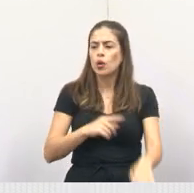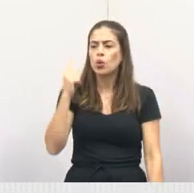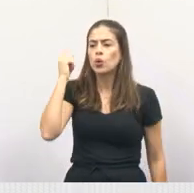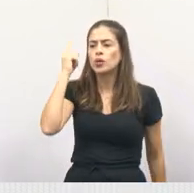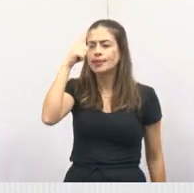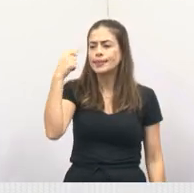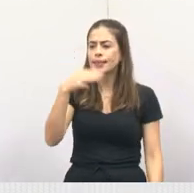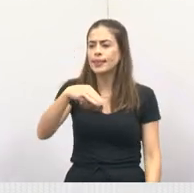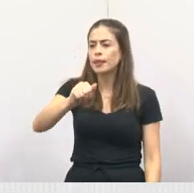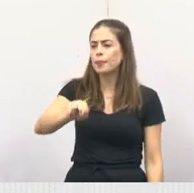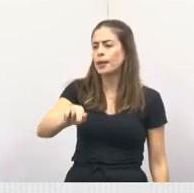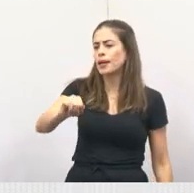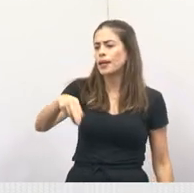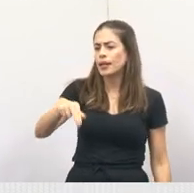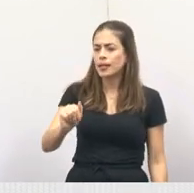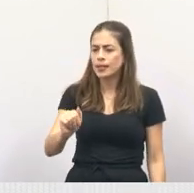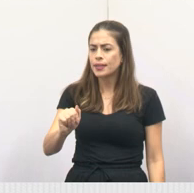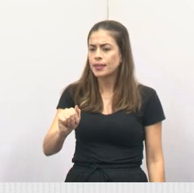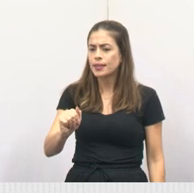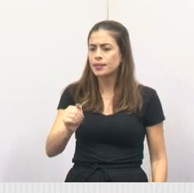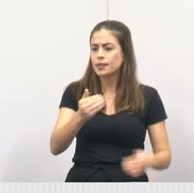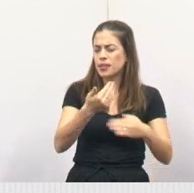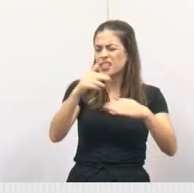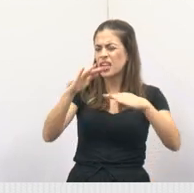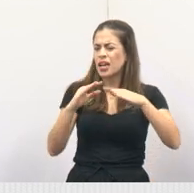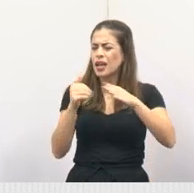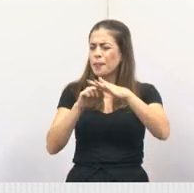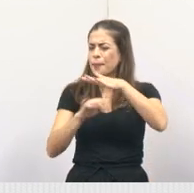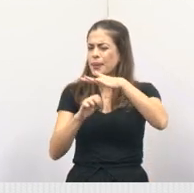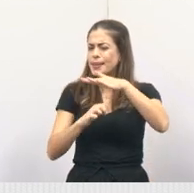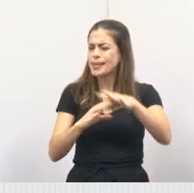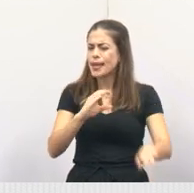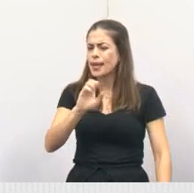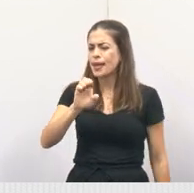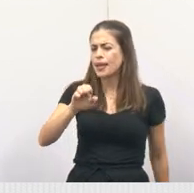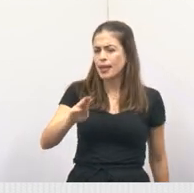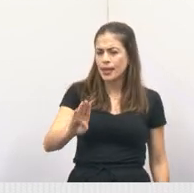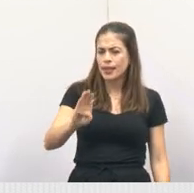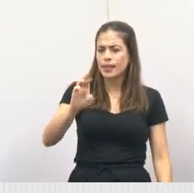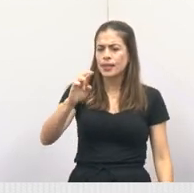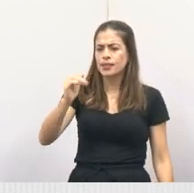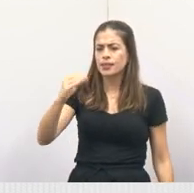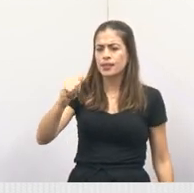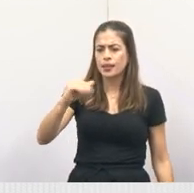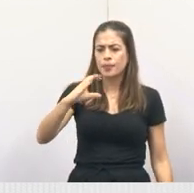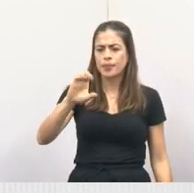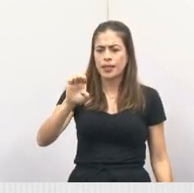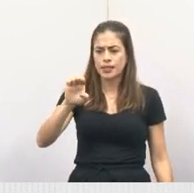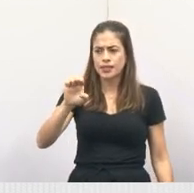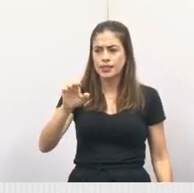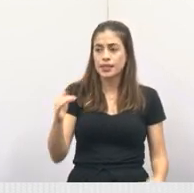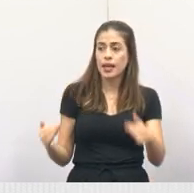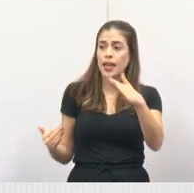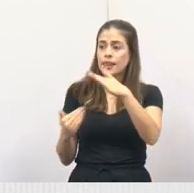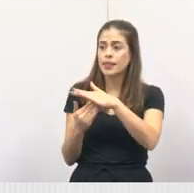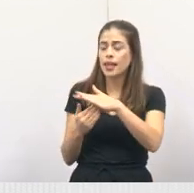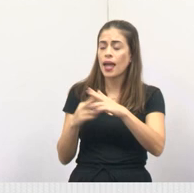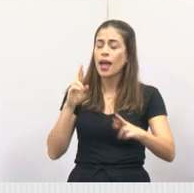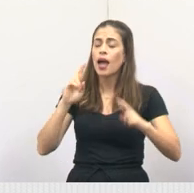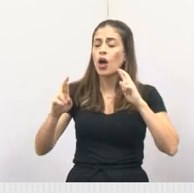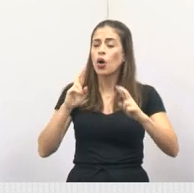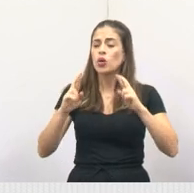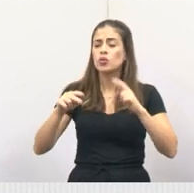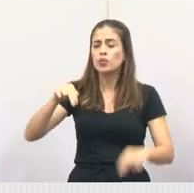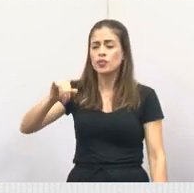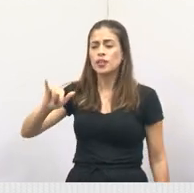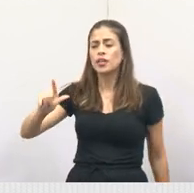sai ali perto da cebrace e vai até a Rodovia Nilo máximo em frente ao sindicato rural porque que se previu essa